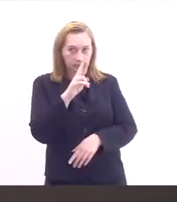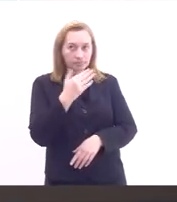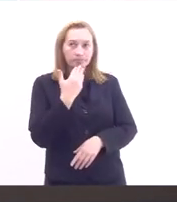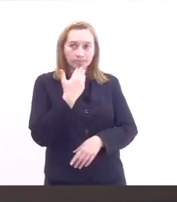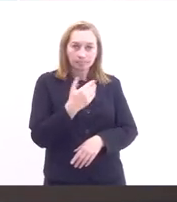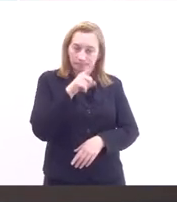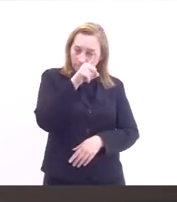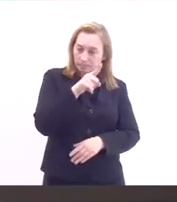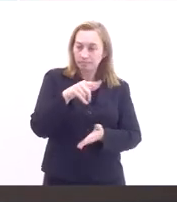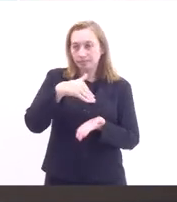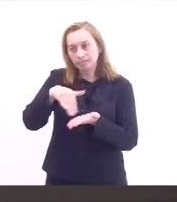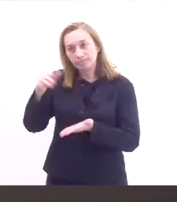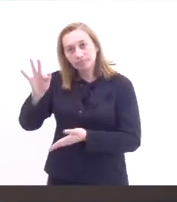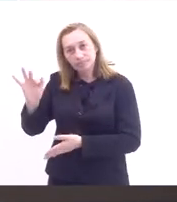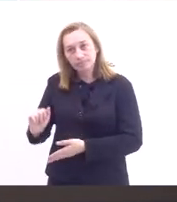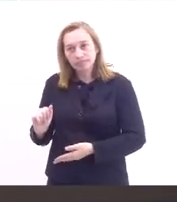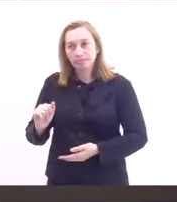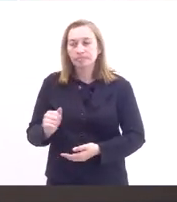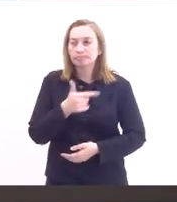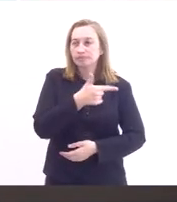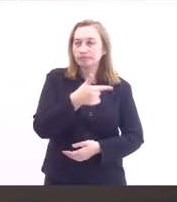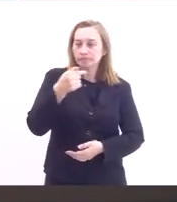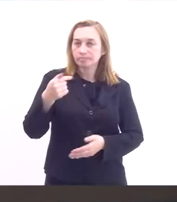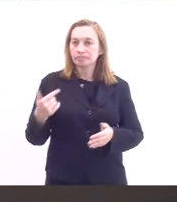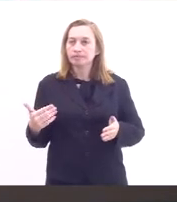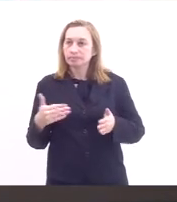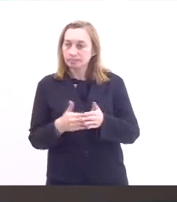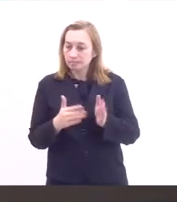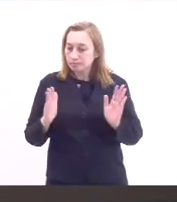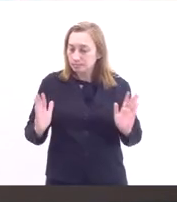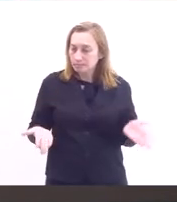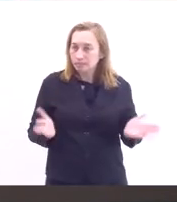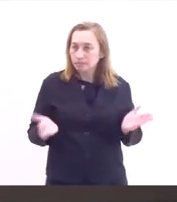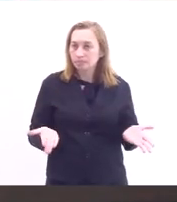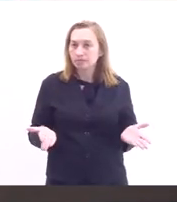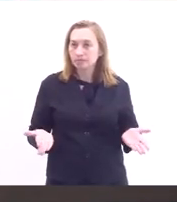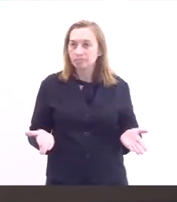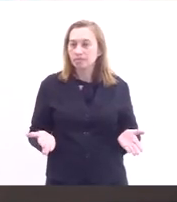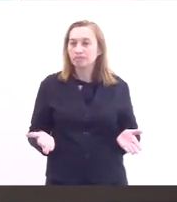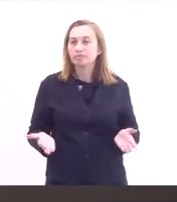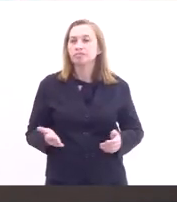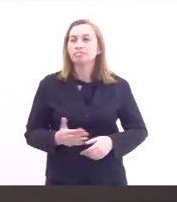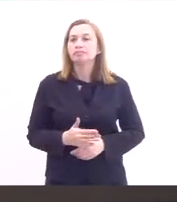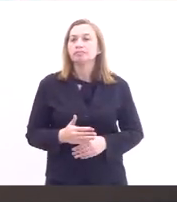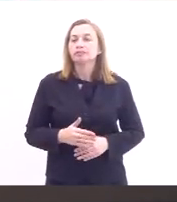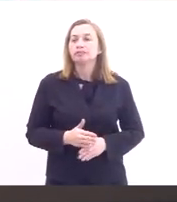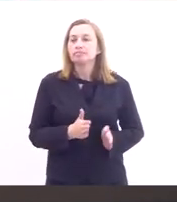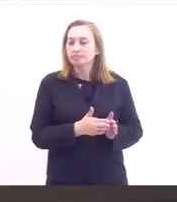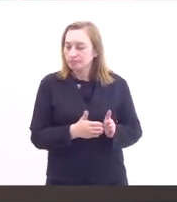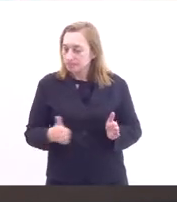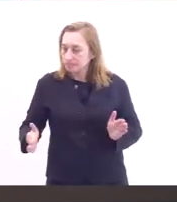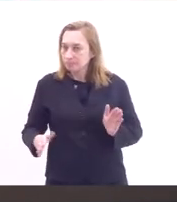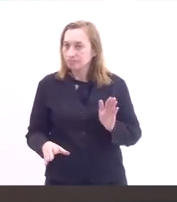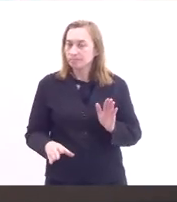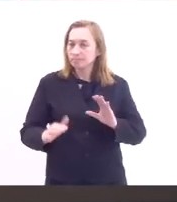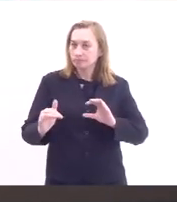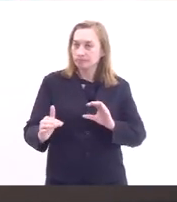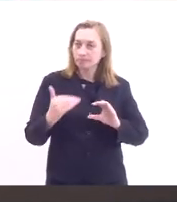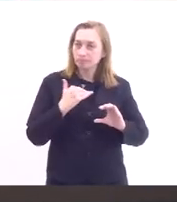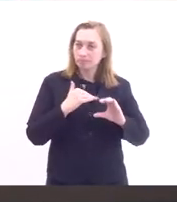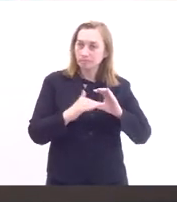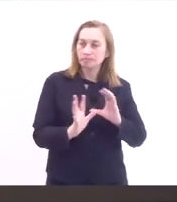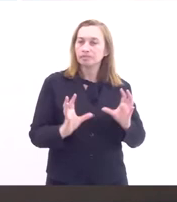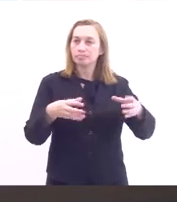pedir lá à Fazenda que, de 17 para cá, monte um quadrozinho, encaminhe para a Comissão de Orçamento, da evolução